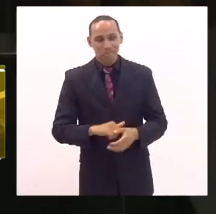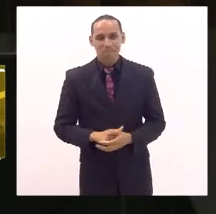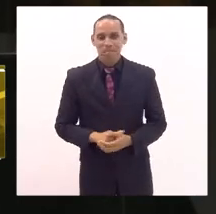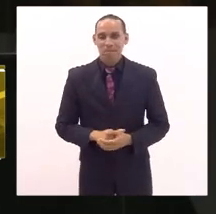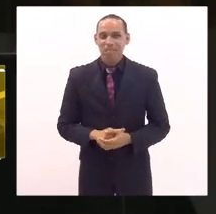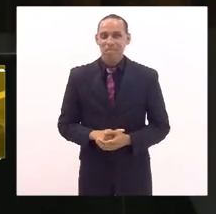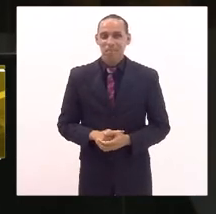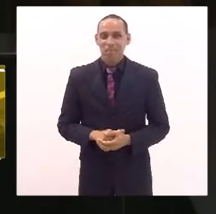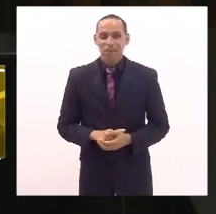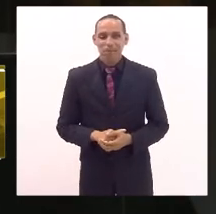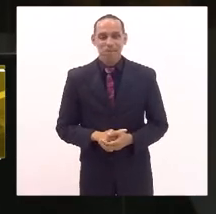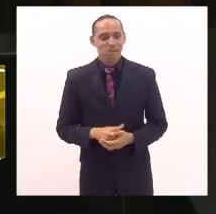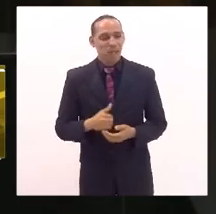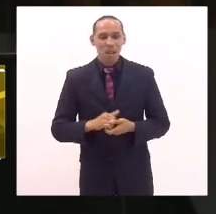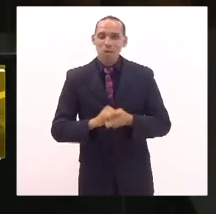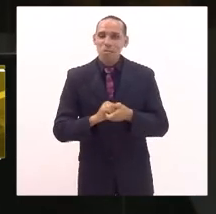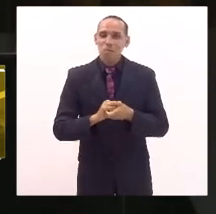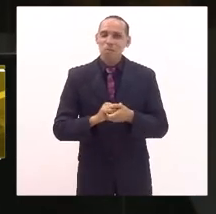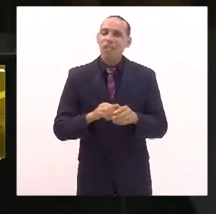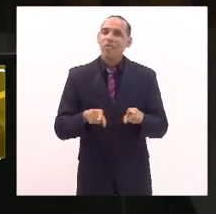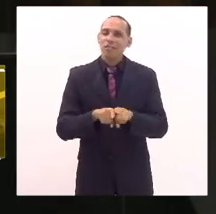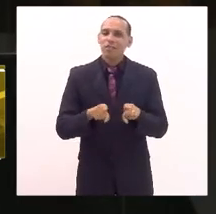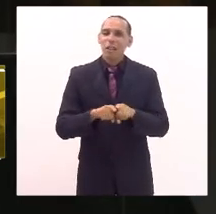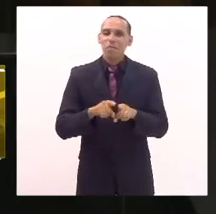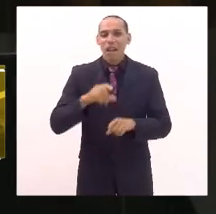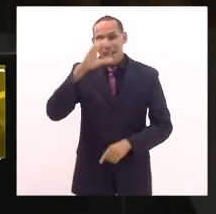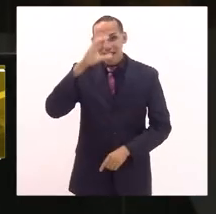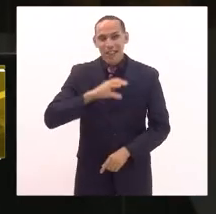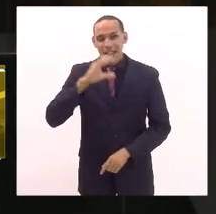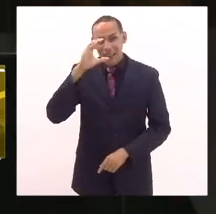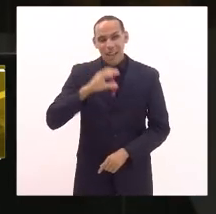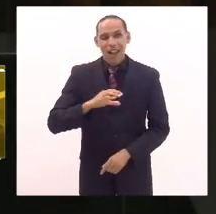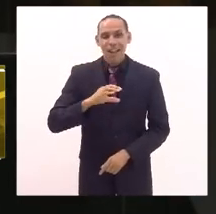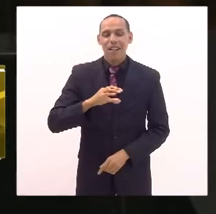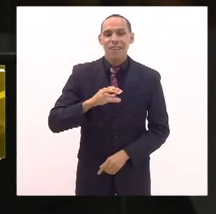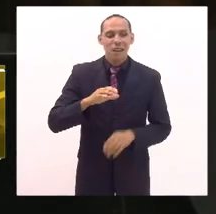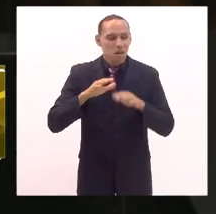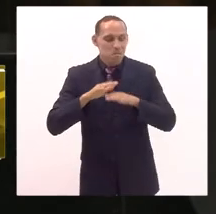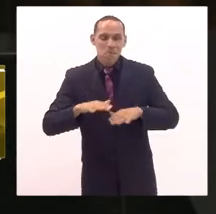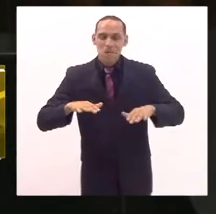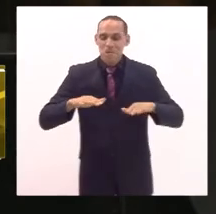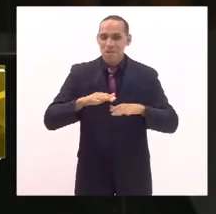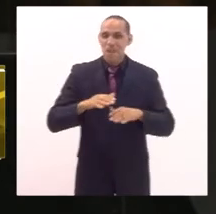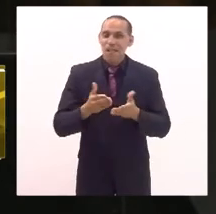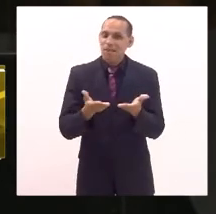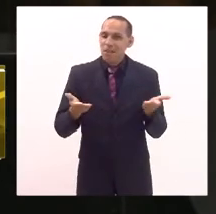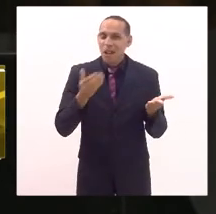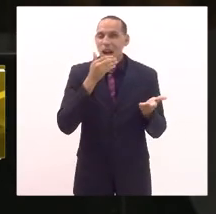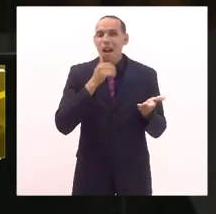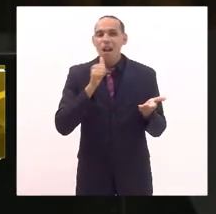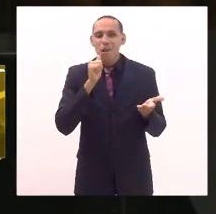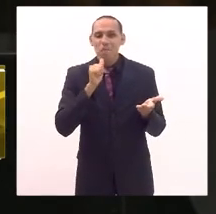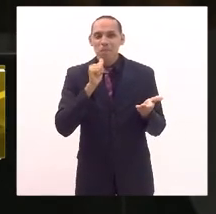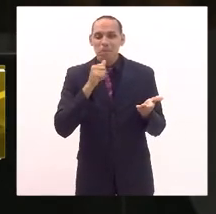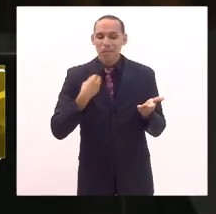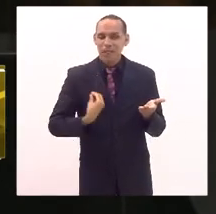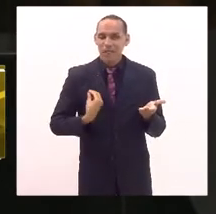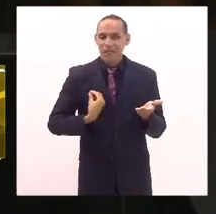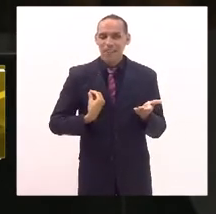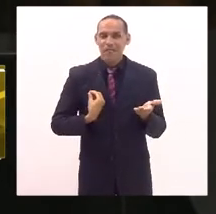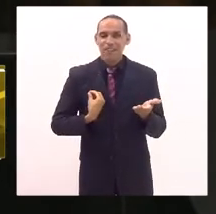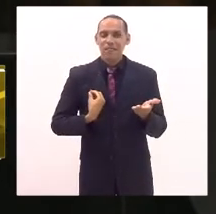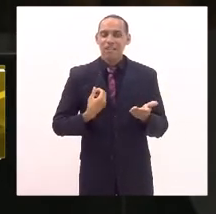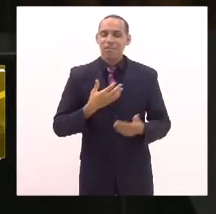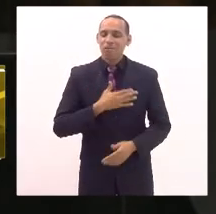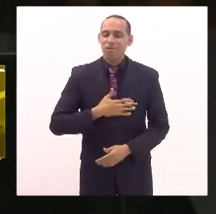a figura de quem eu cumprimento todos os cidadãos civis presentes. Senhoras e senhores, estou muito grato